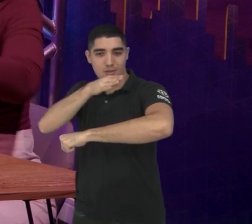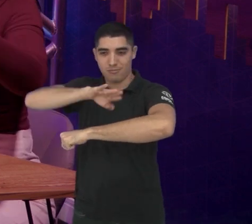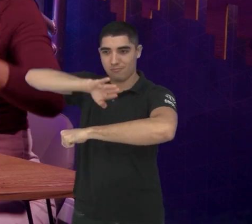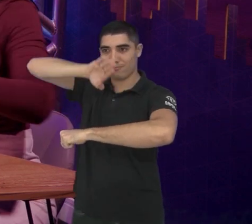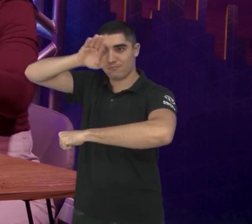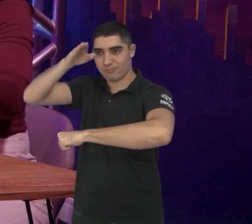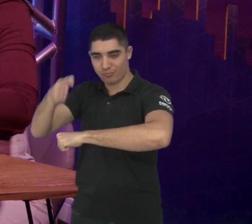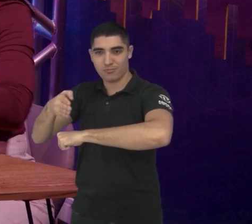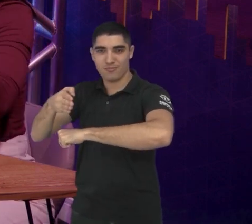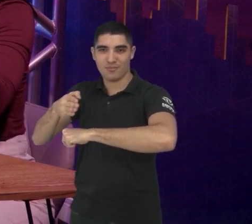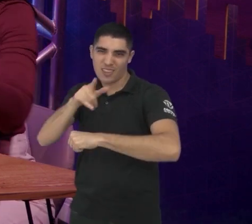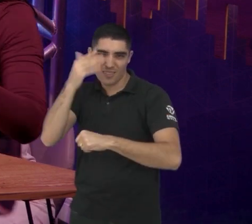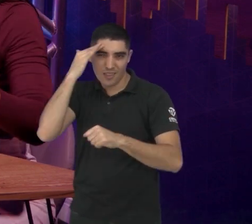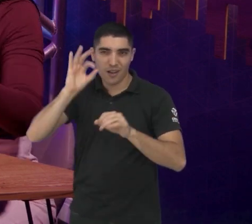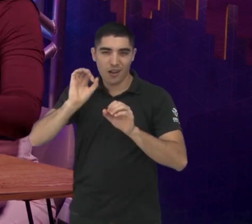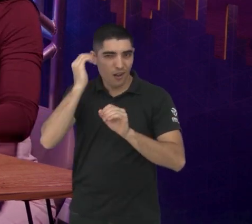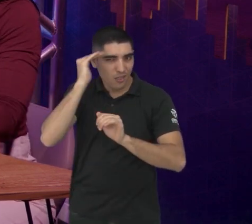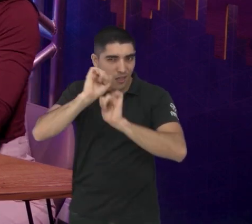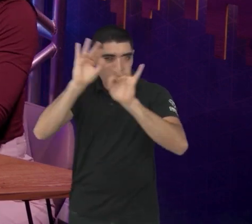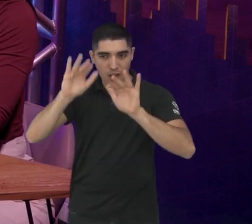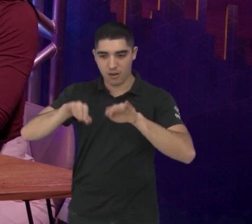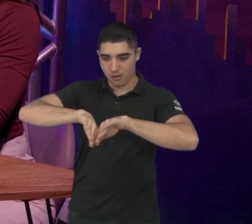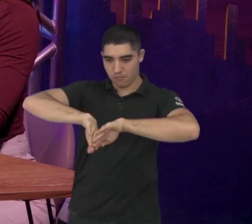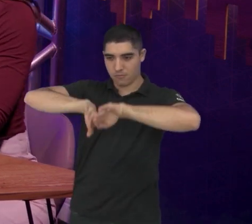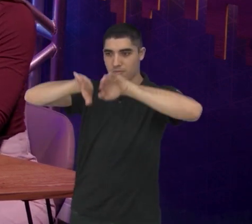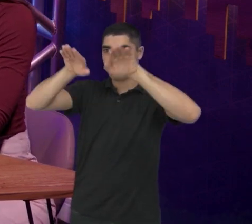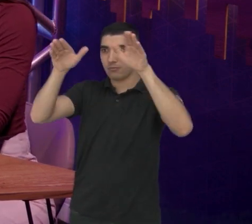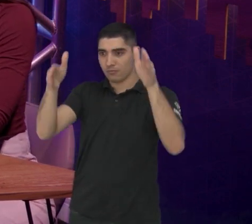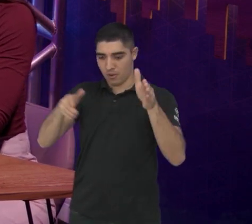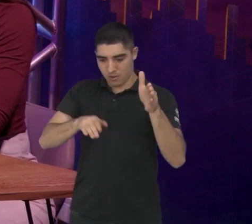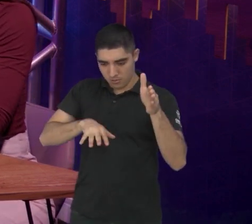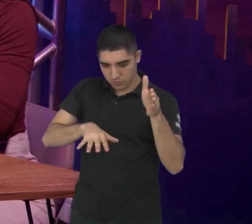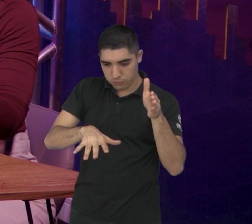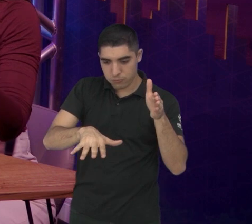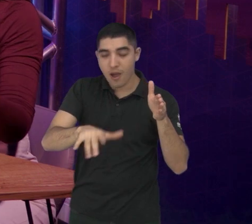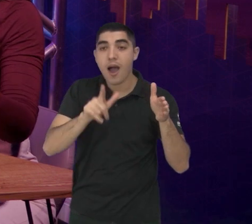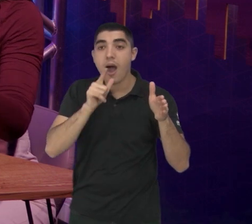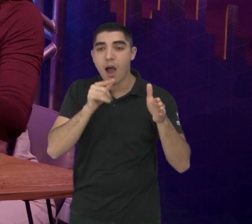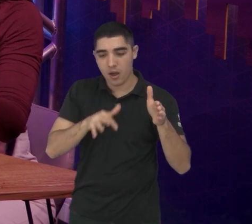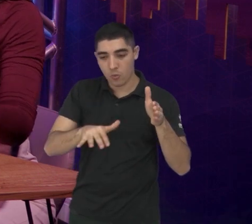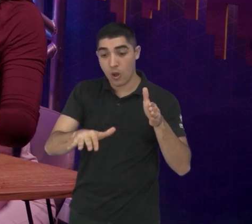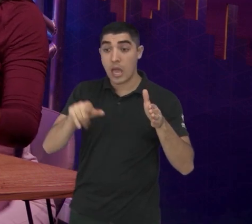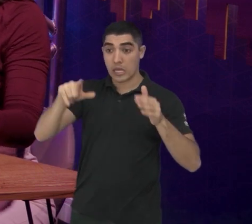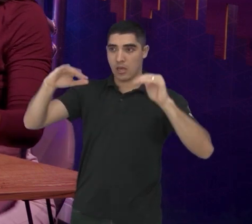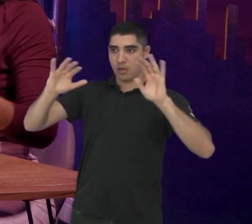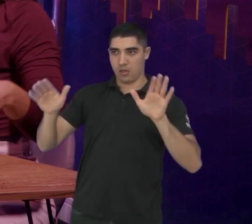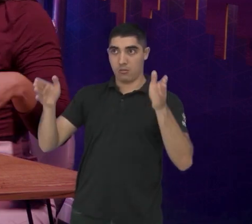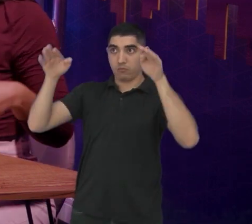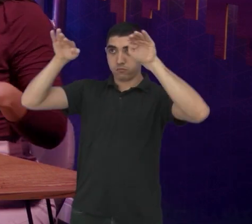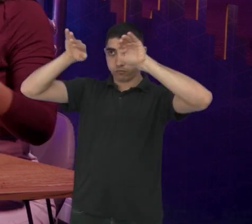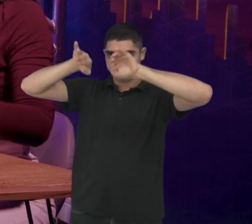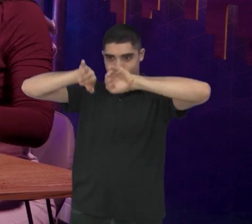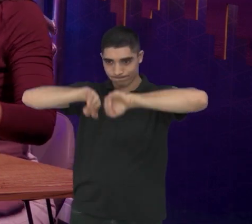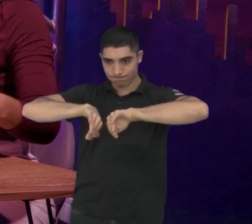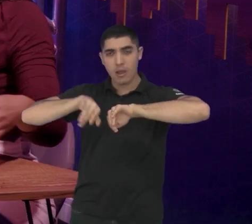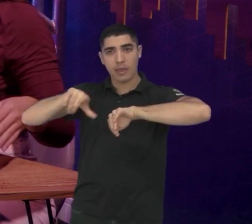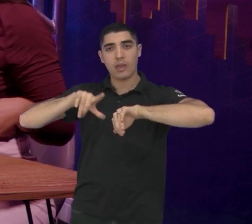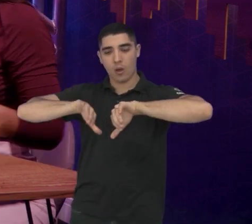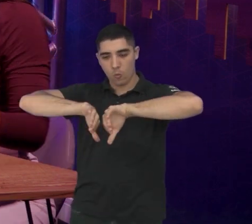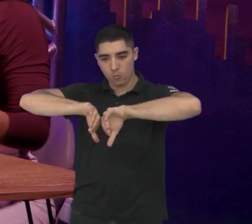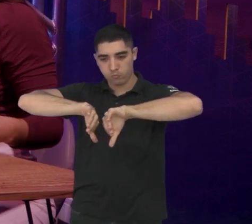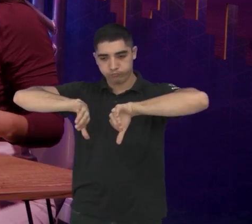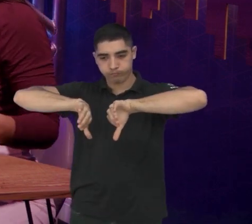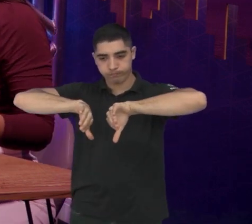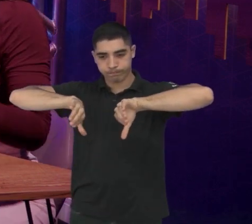digamos assim, deixar de uma forma mais didática para o pessoal de casa visualizar. E aí, anualmente, esse fiord ele